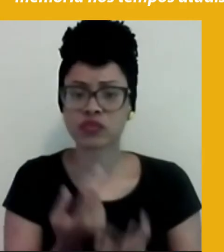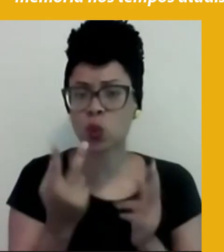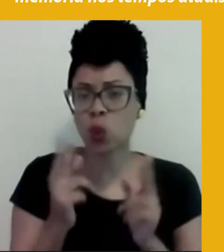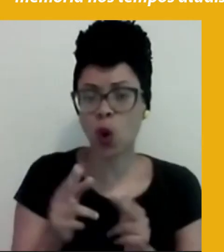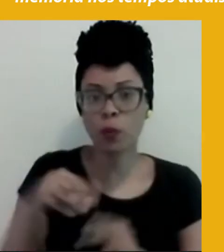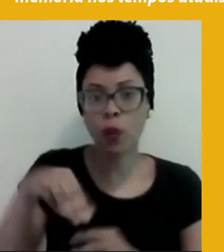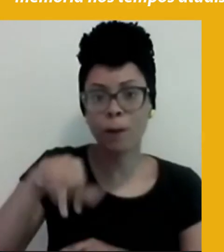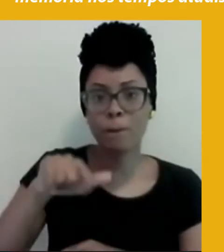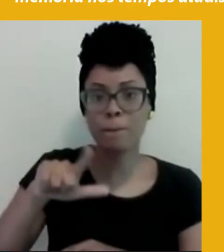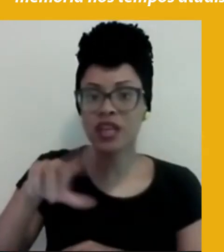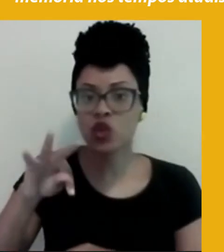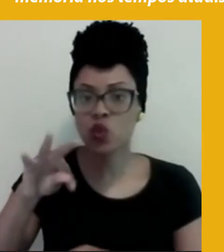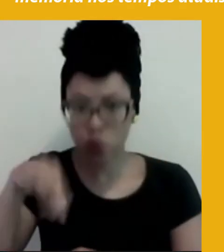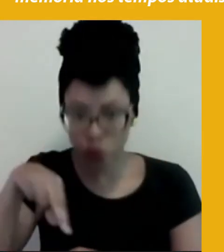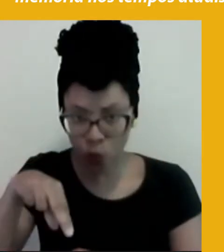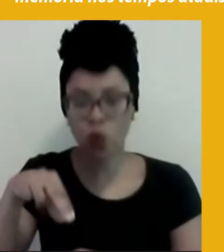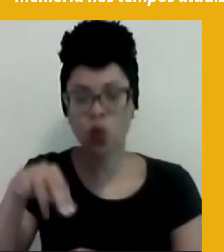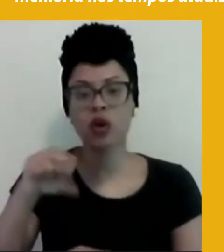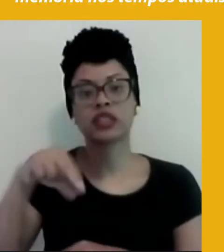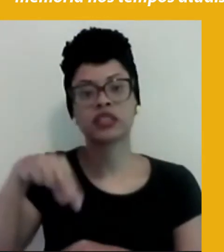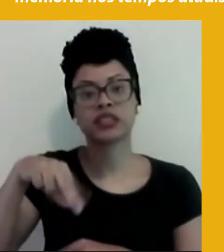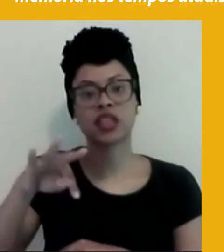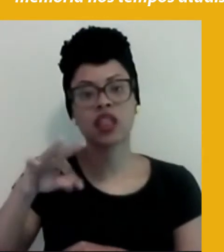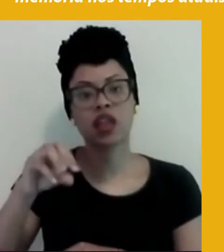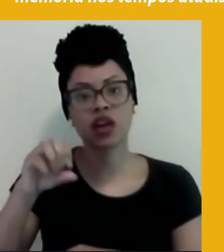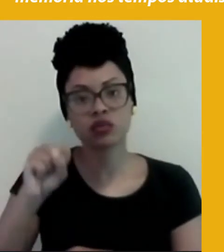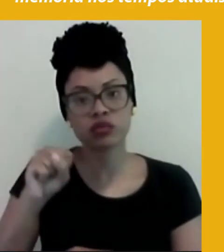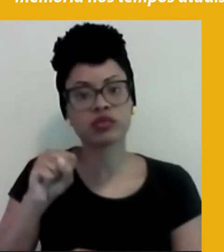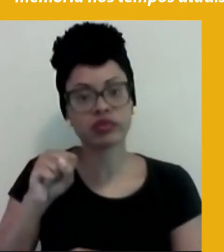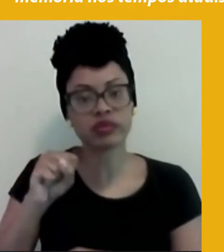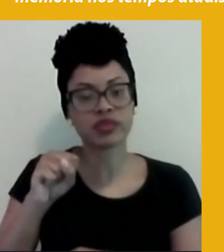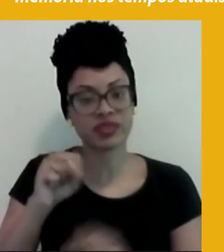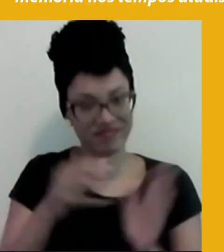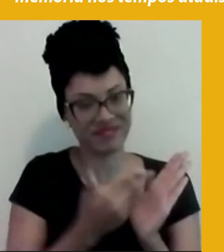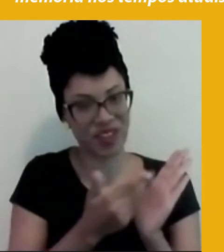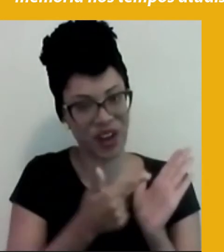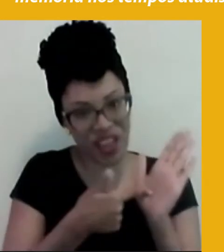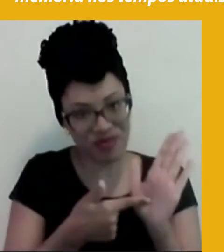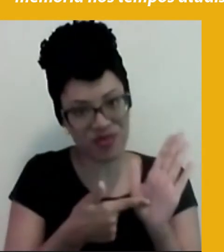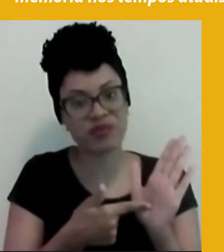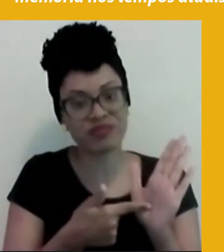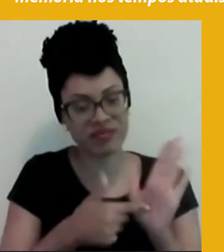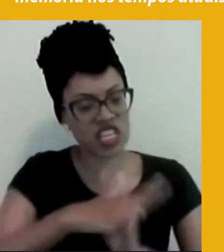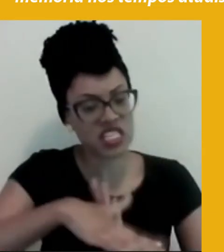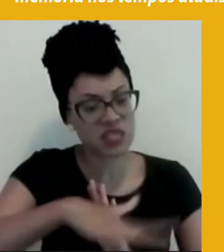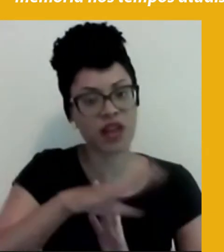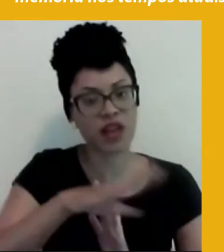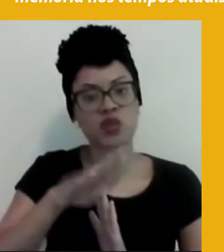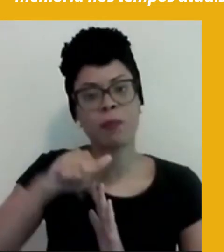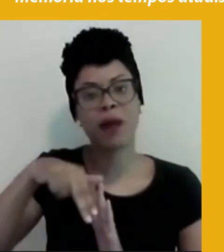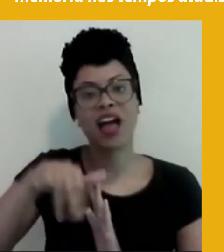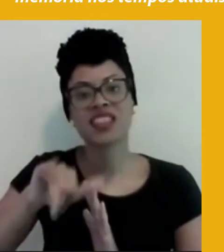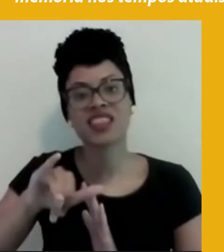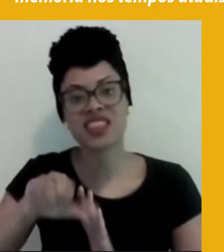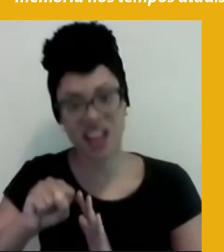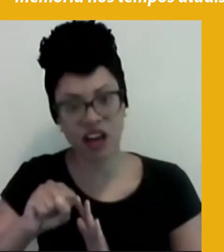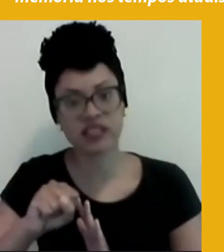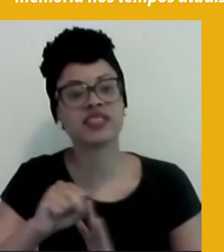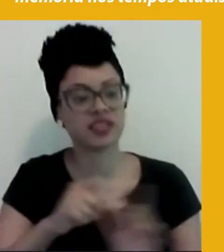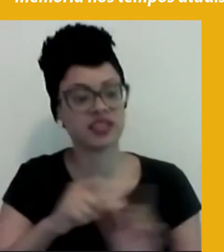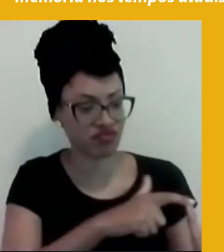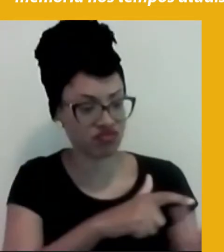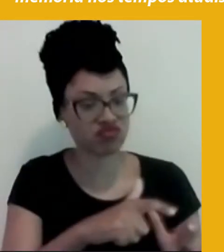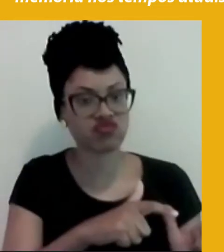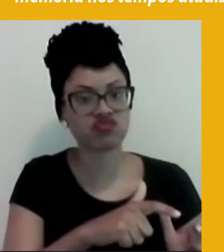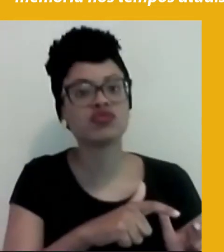espaços banais, os espaços que serão capazes de reagir aos espaços integrados, trazendo não só a